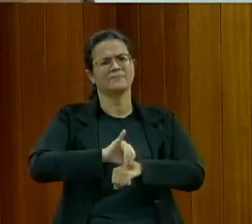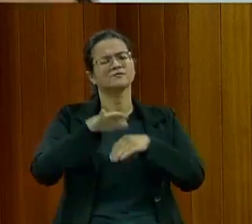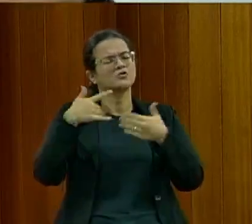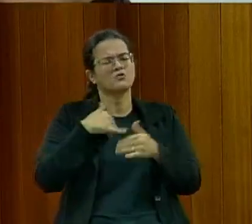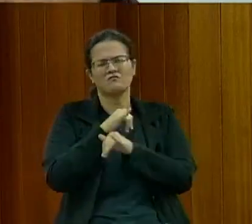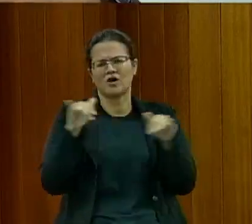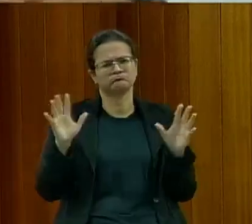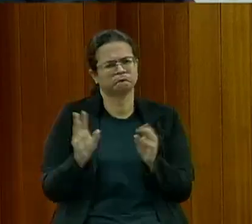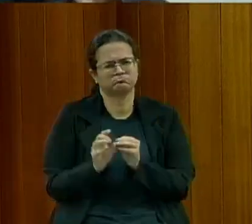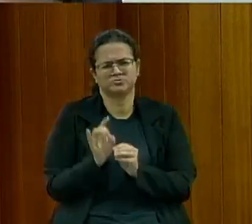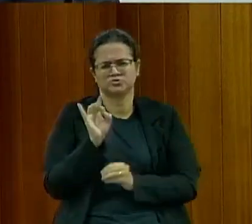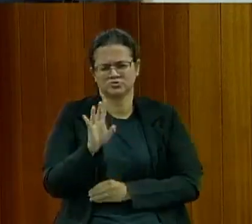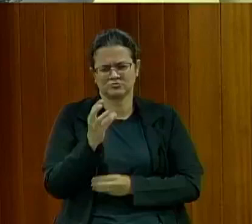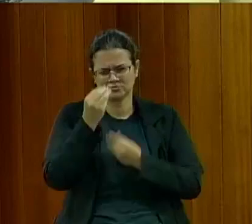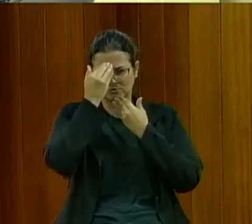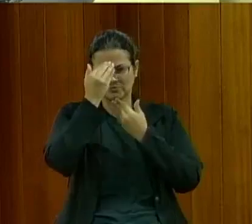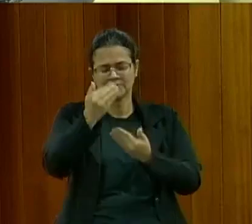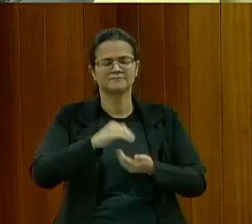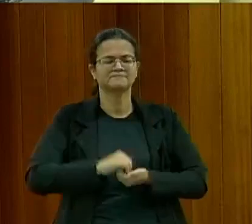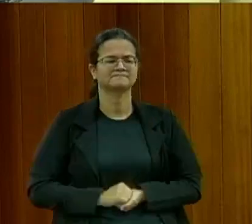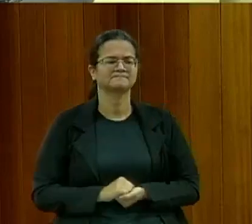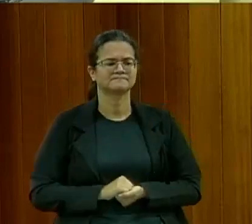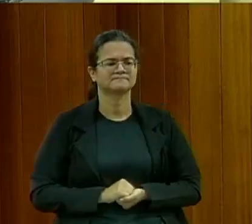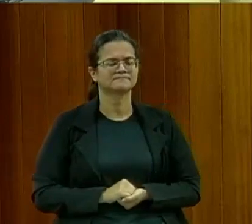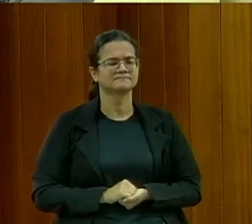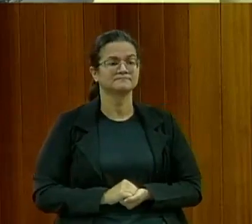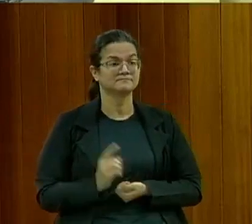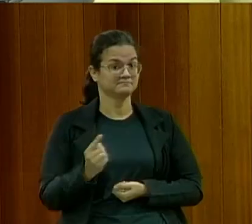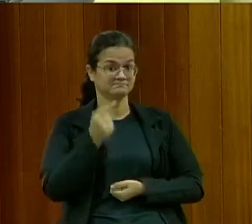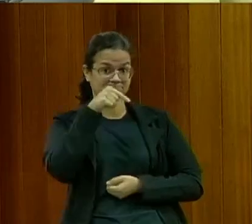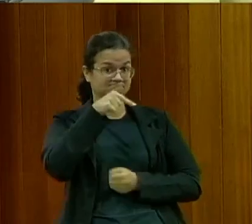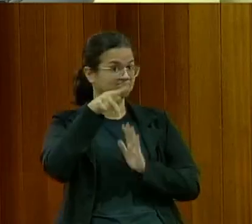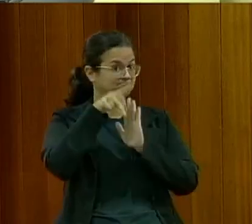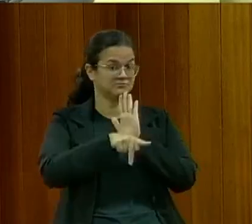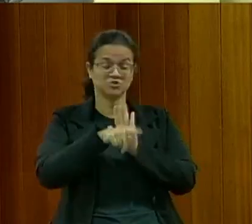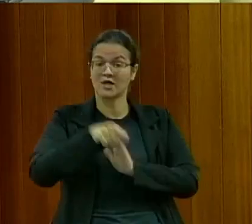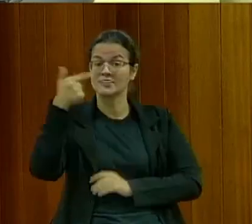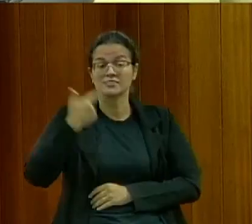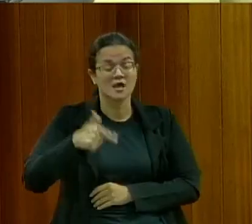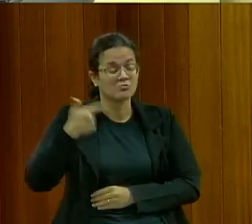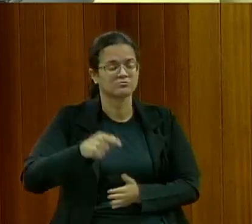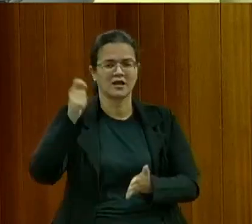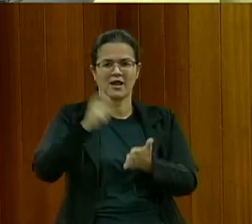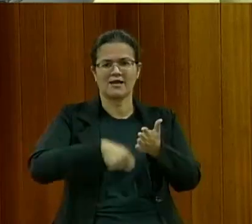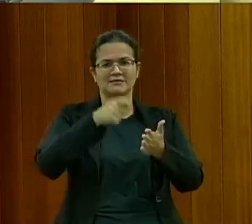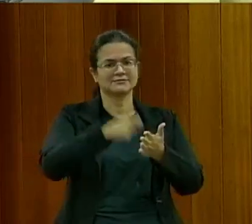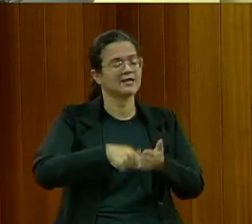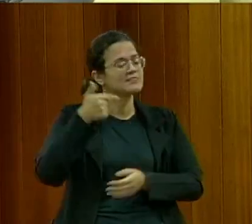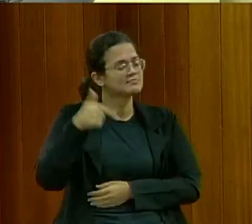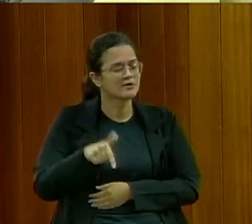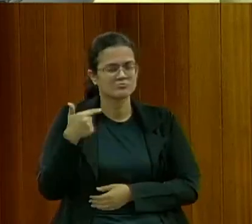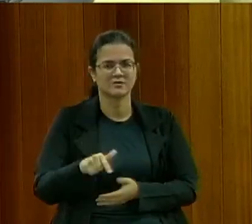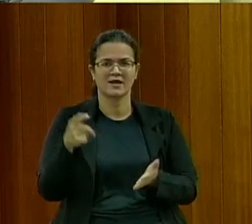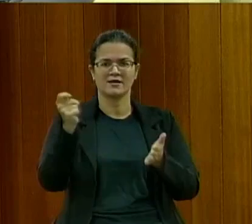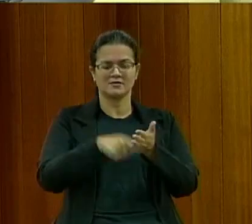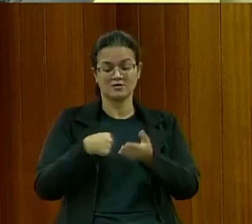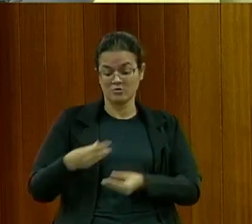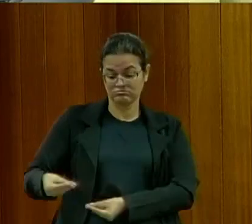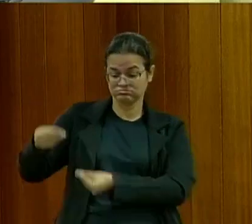Primeiro... O projeto não tem assinatura, coisa nenhuma. Não tem. Está aqui na minha mão.